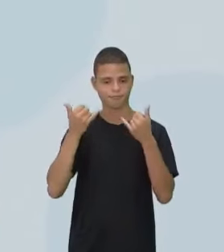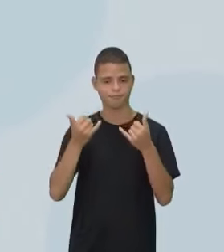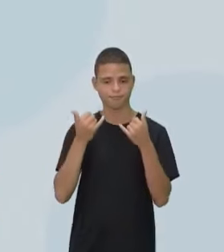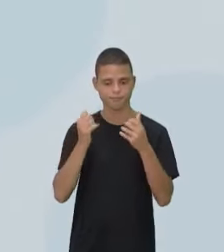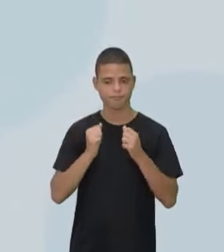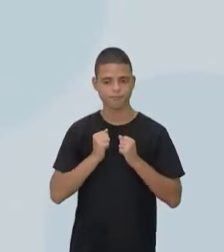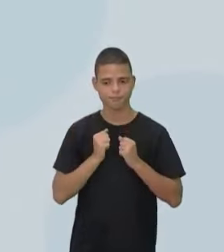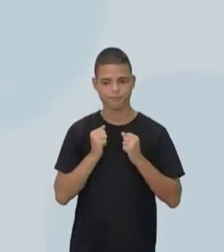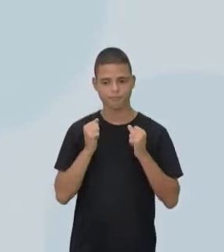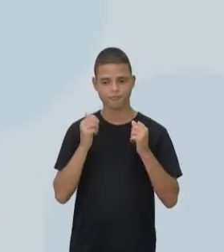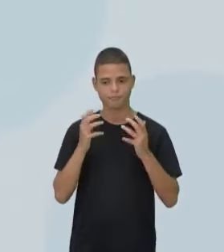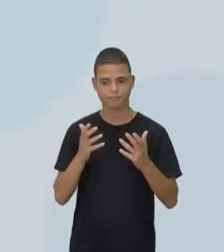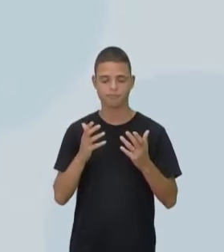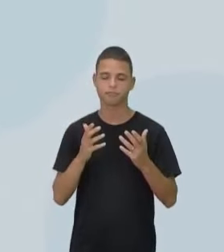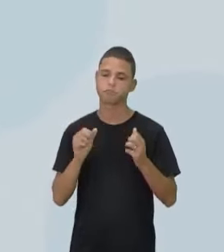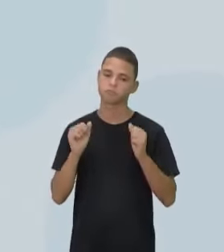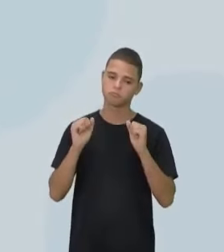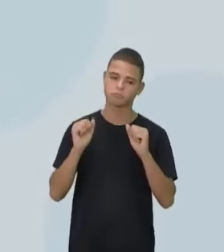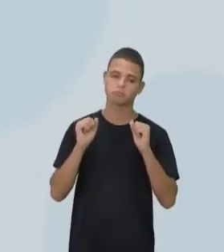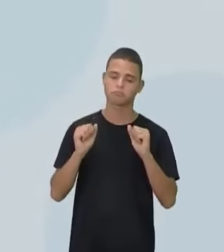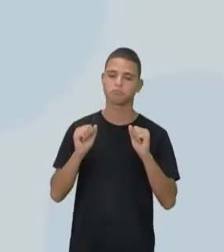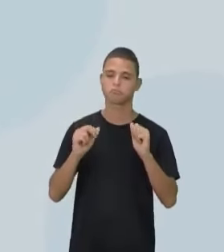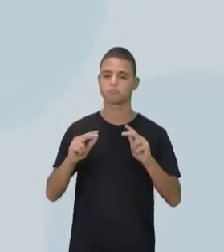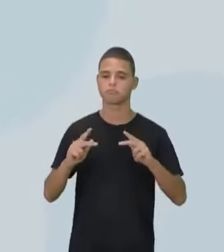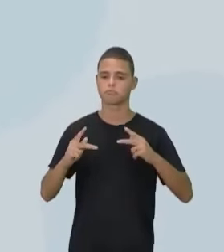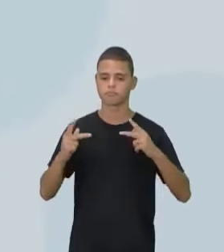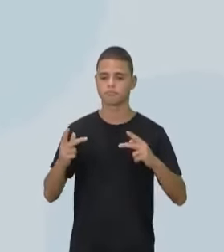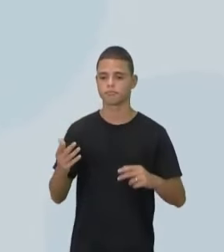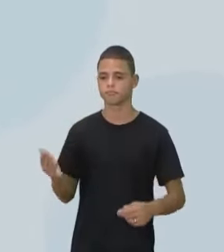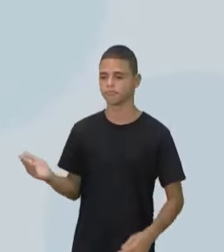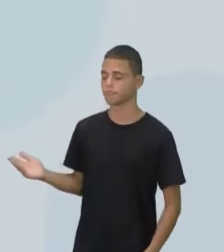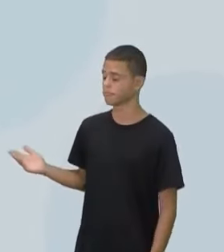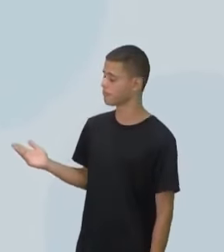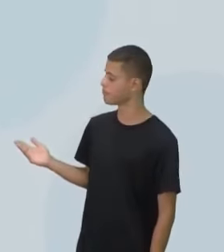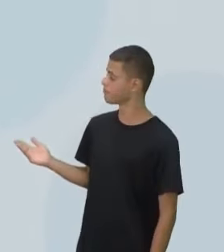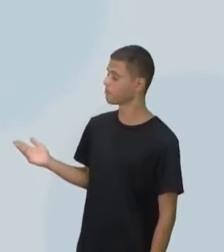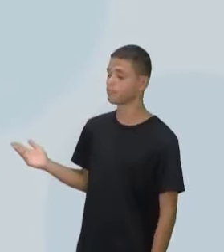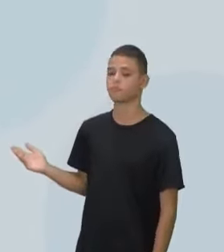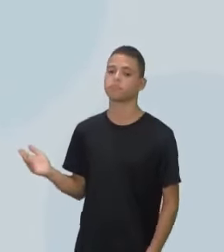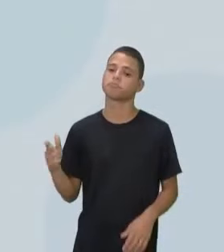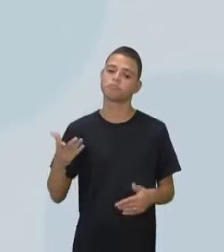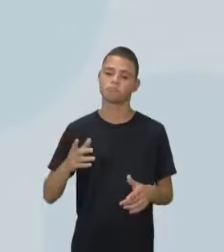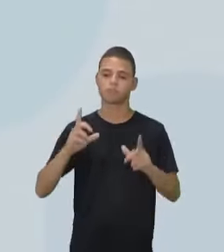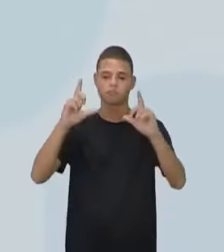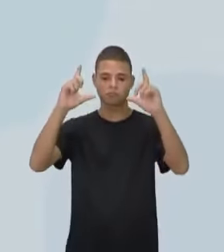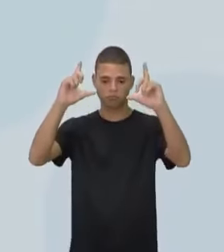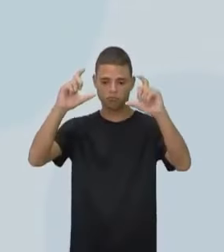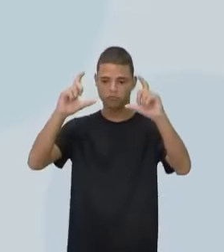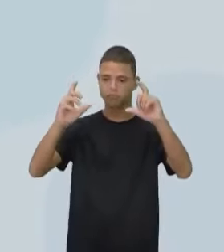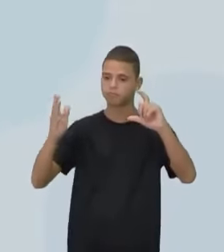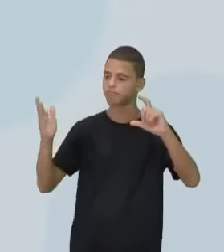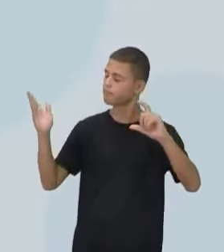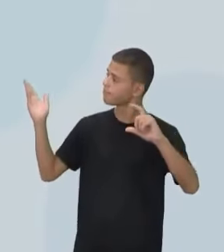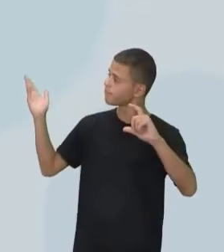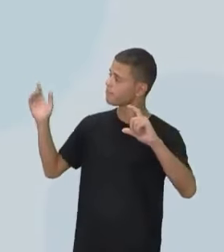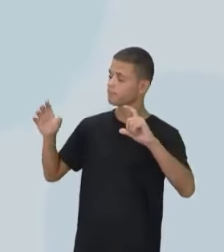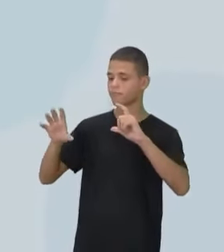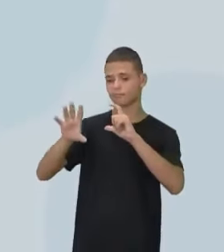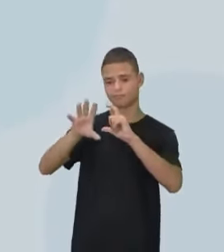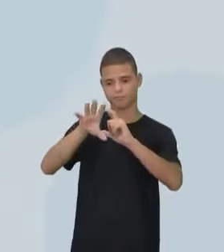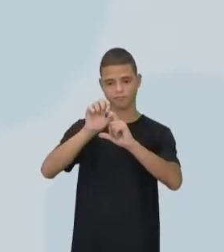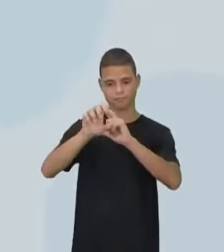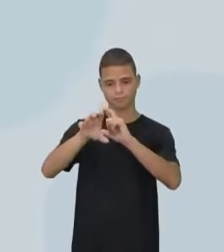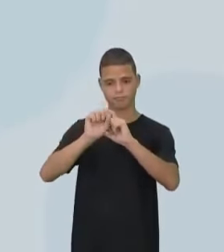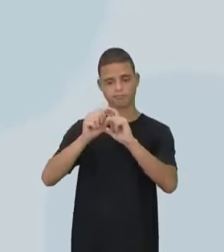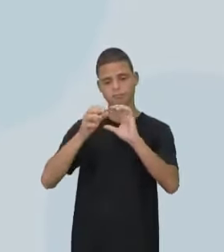essa ação, essa prática inspiradora dessa escola, é só apontar aí o celular ou depois a gente vai deixar disponível